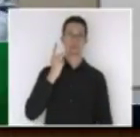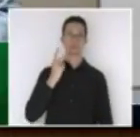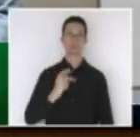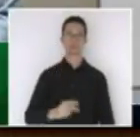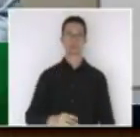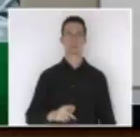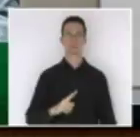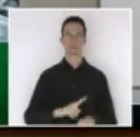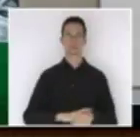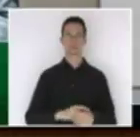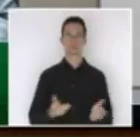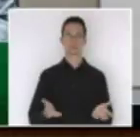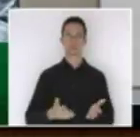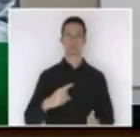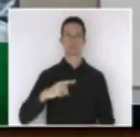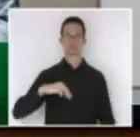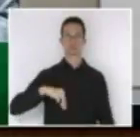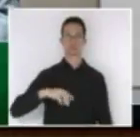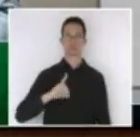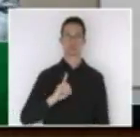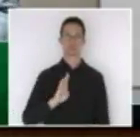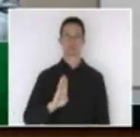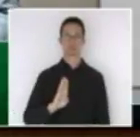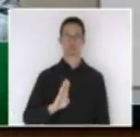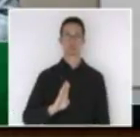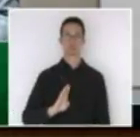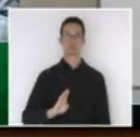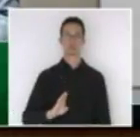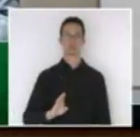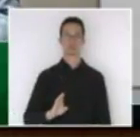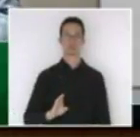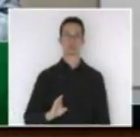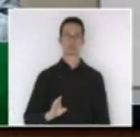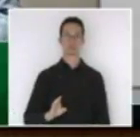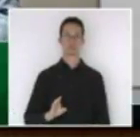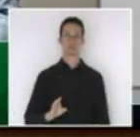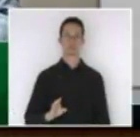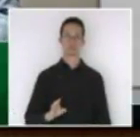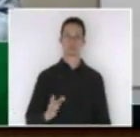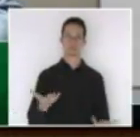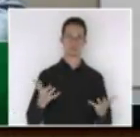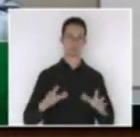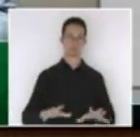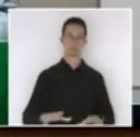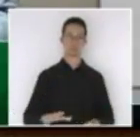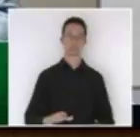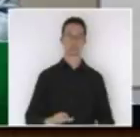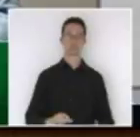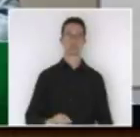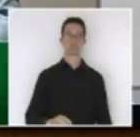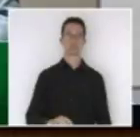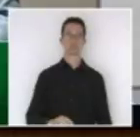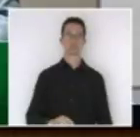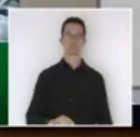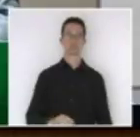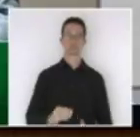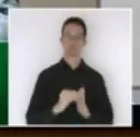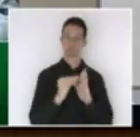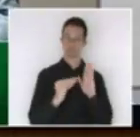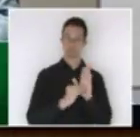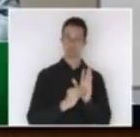horário destinado ao PMDB. Não tendo oradores inscritos para falar, passo então